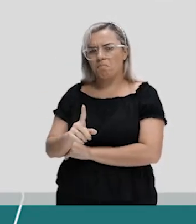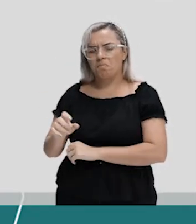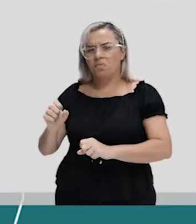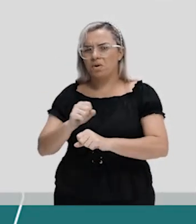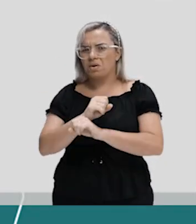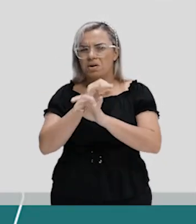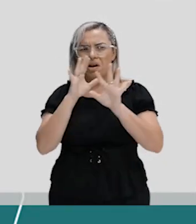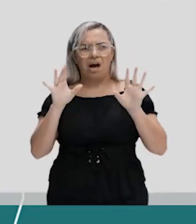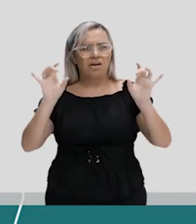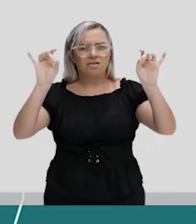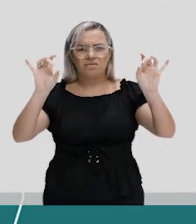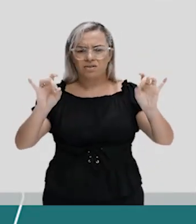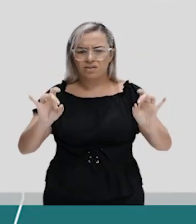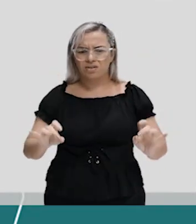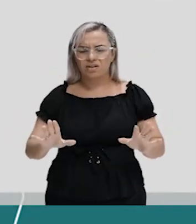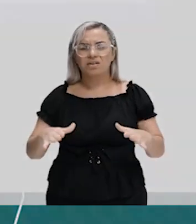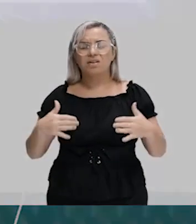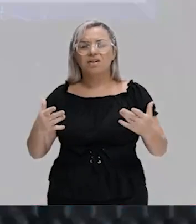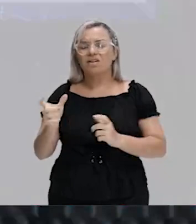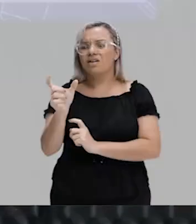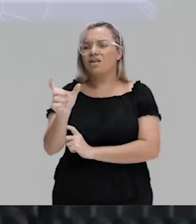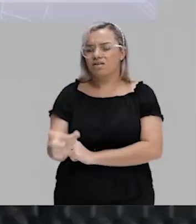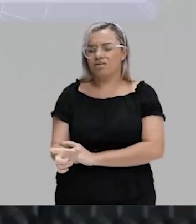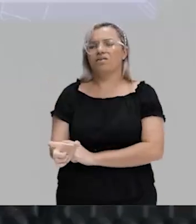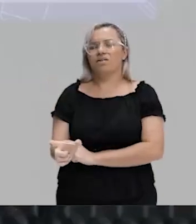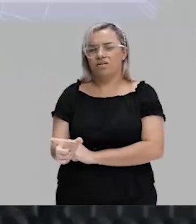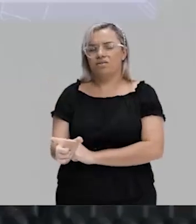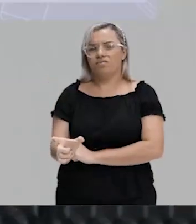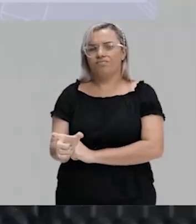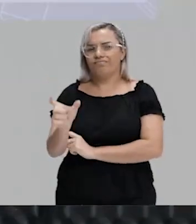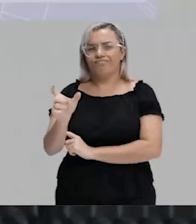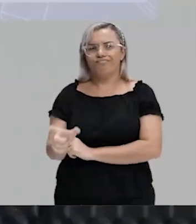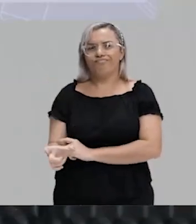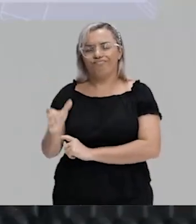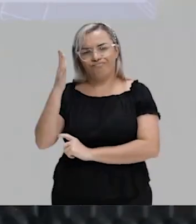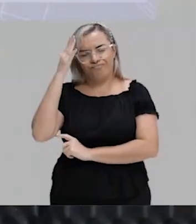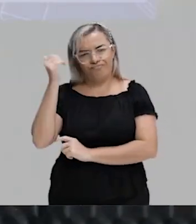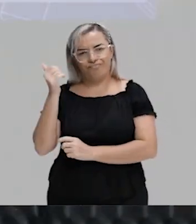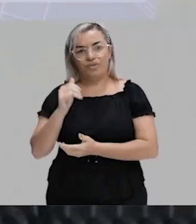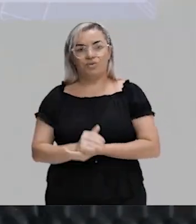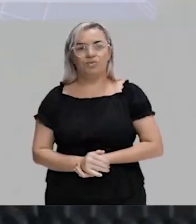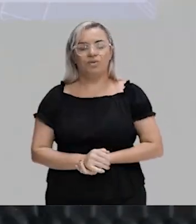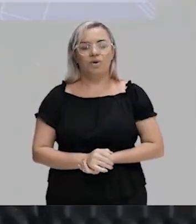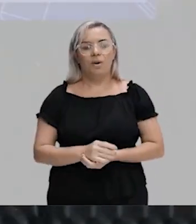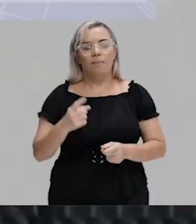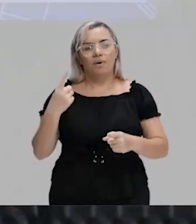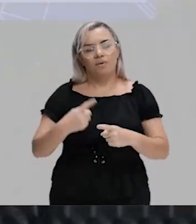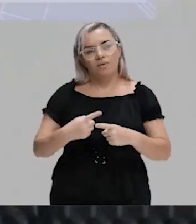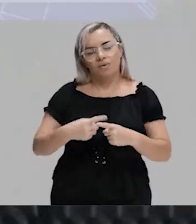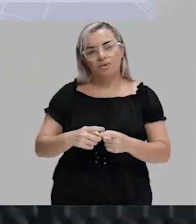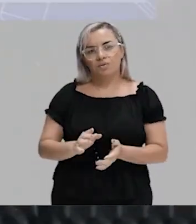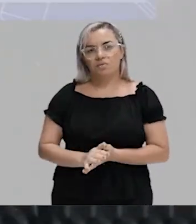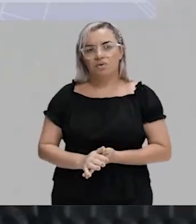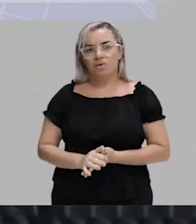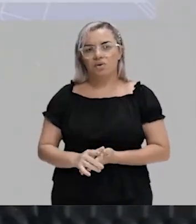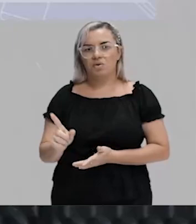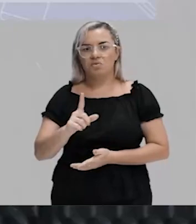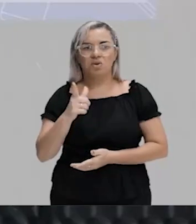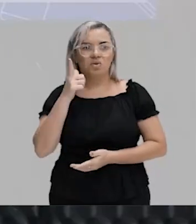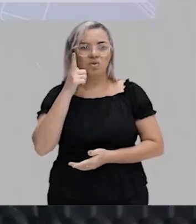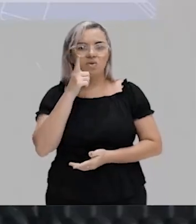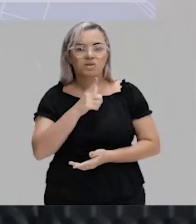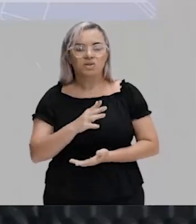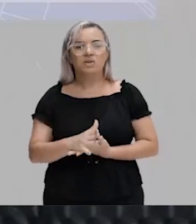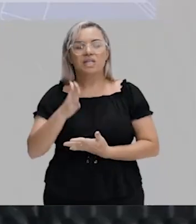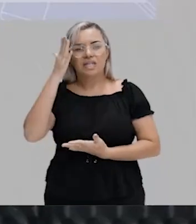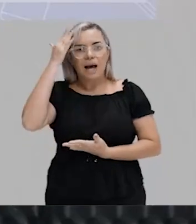modo específico. Fica muito vago. Não dá para a gente definir. Ele é indefinido. Por quê? Porque eu não consigo definir. Então,